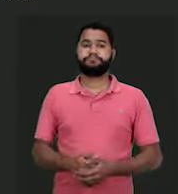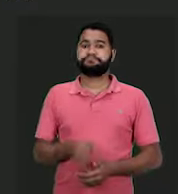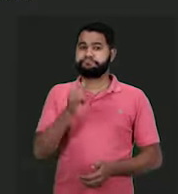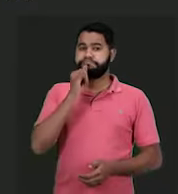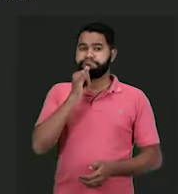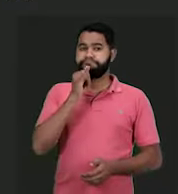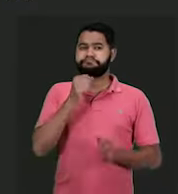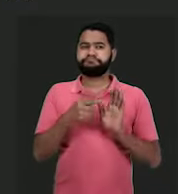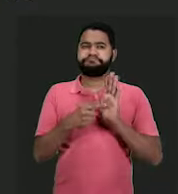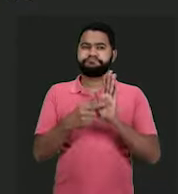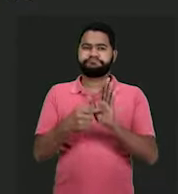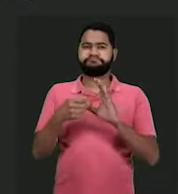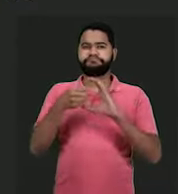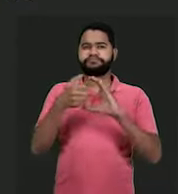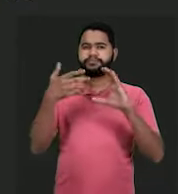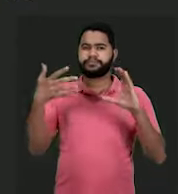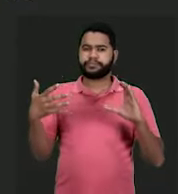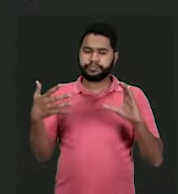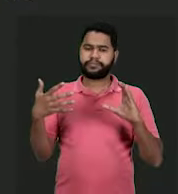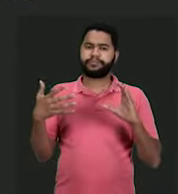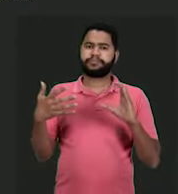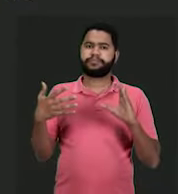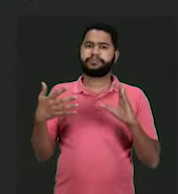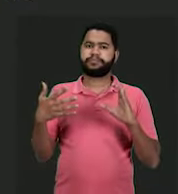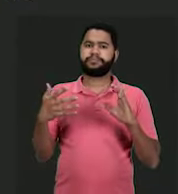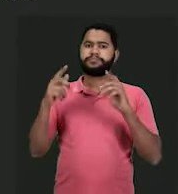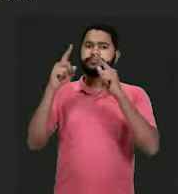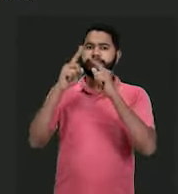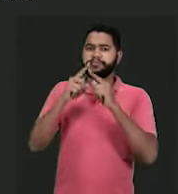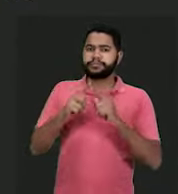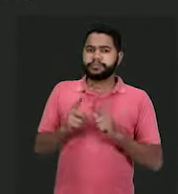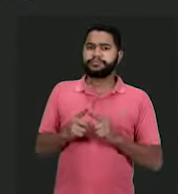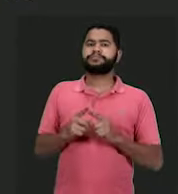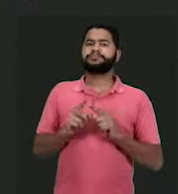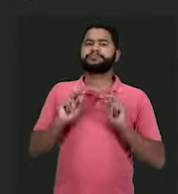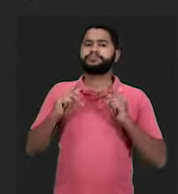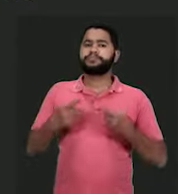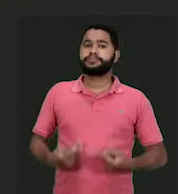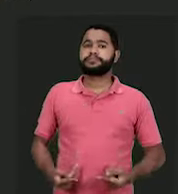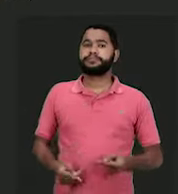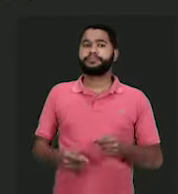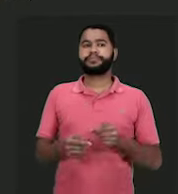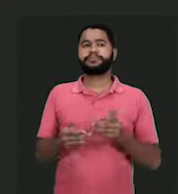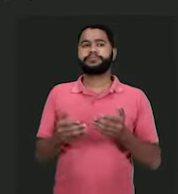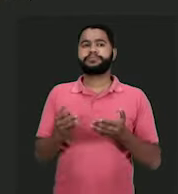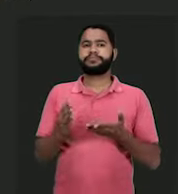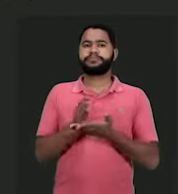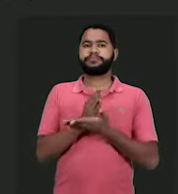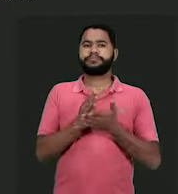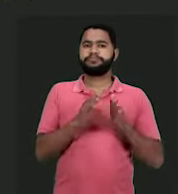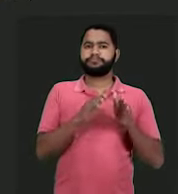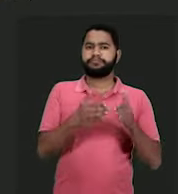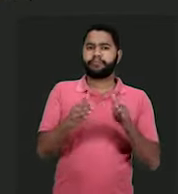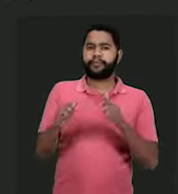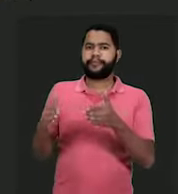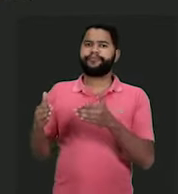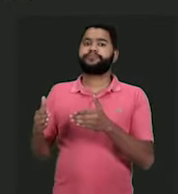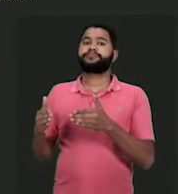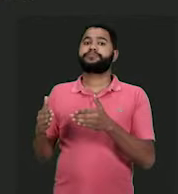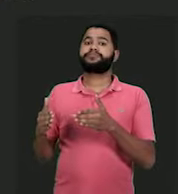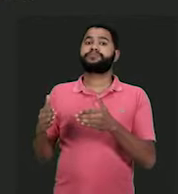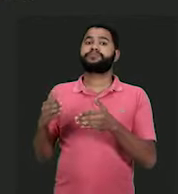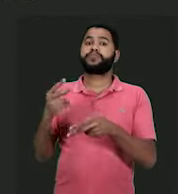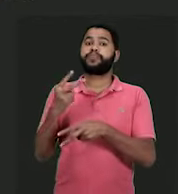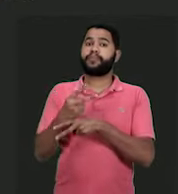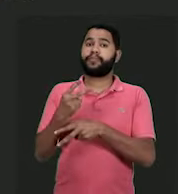de característica na espécie humana, determinada por genes localizados do cromossomo